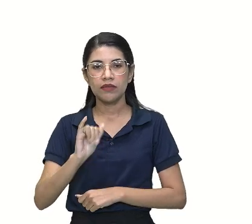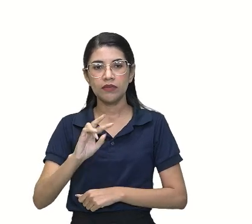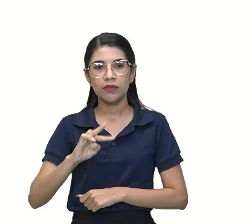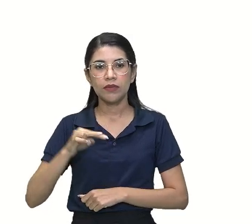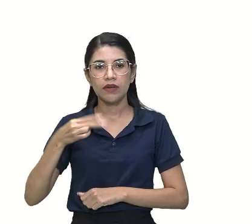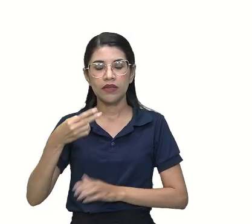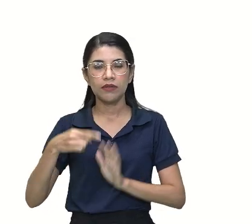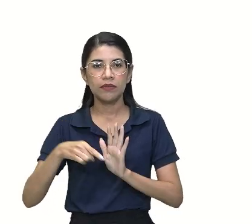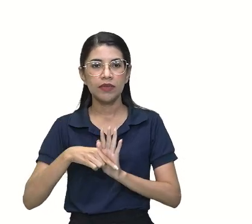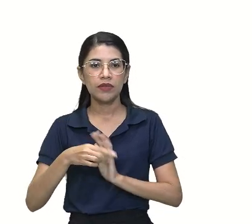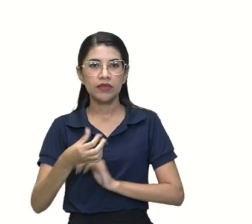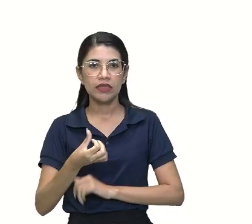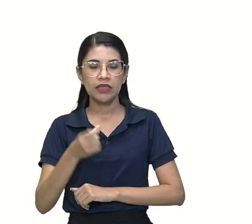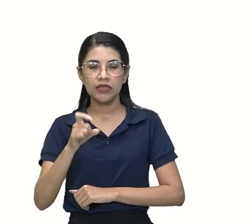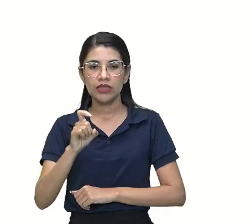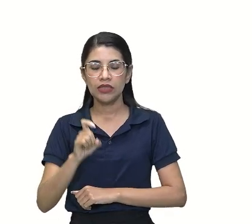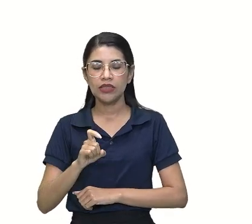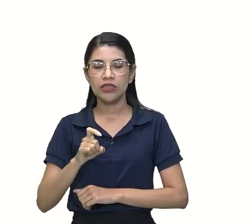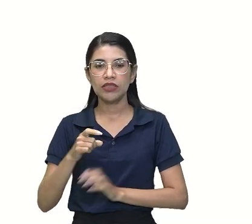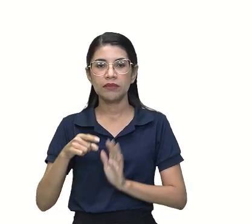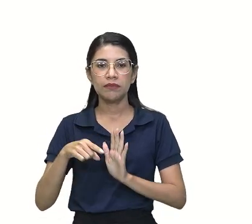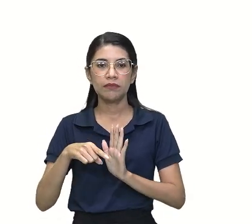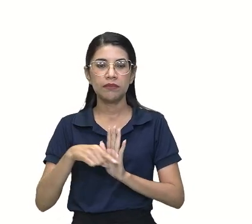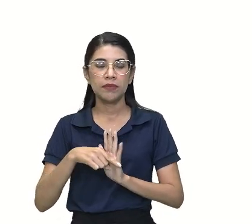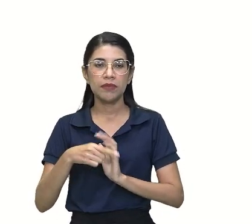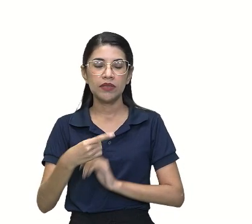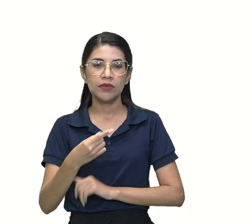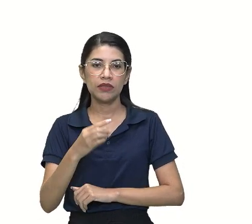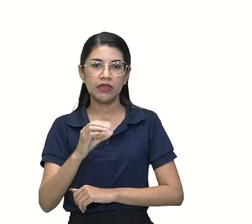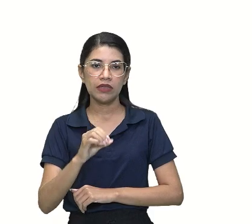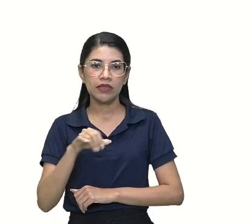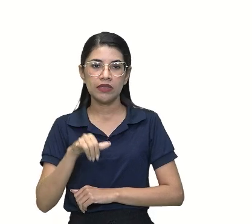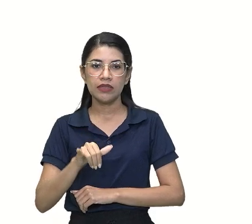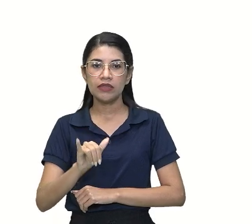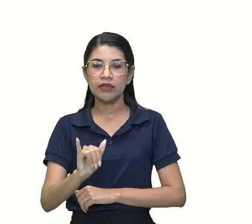menos 6x menos 10y.